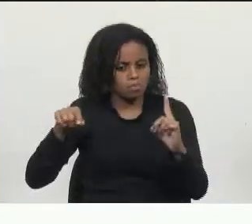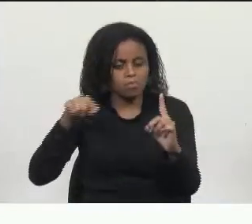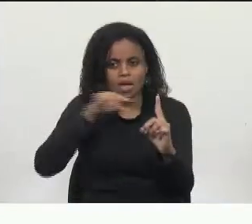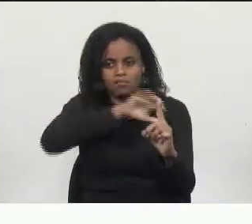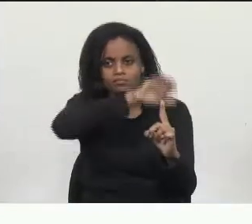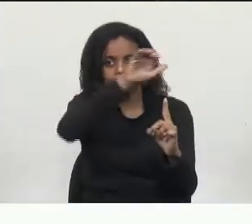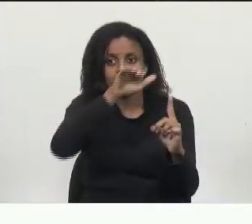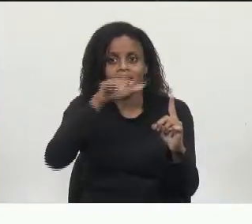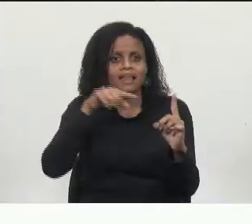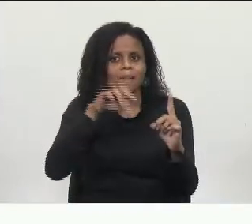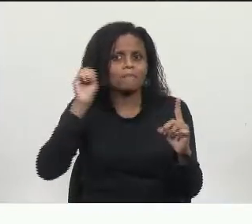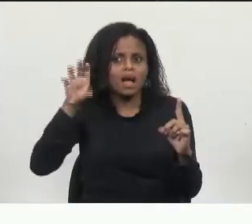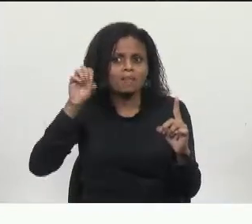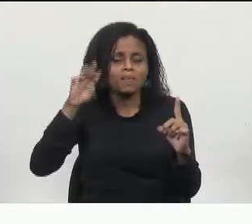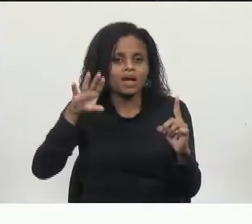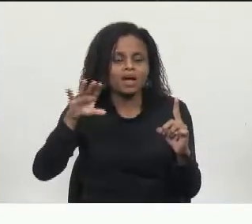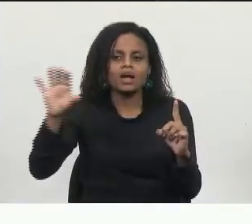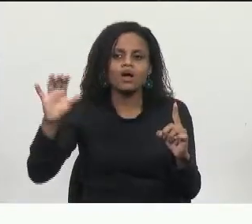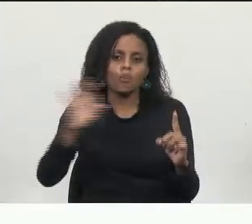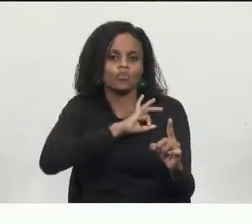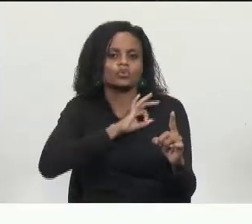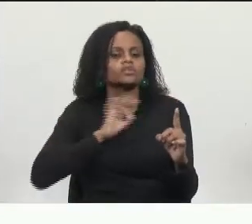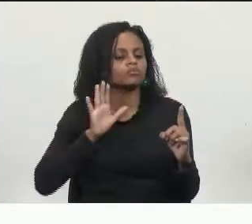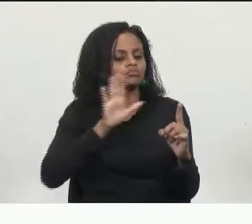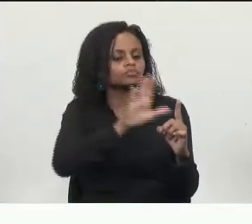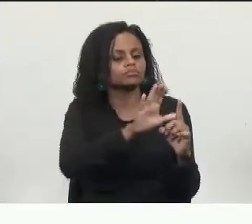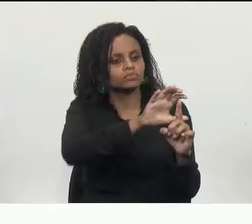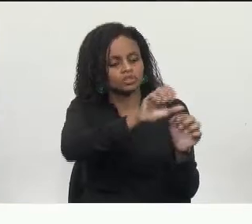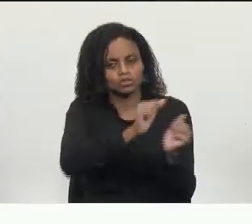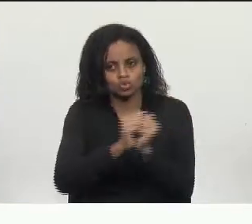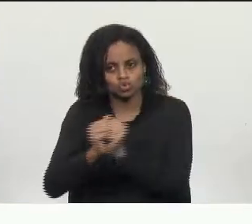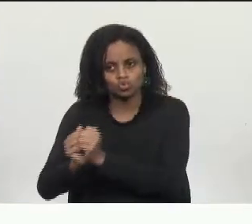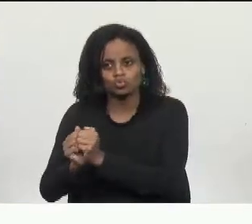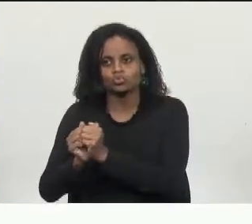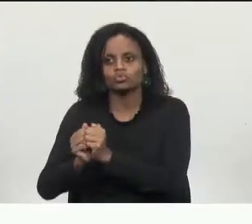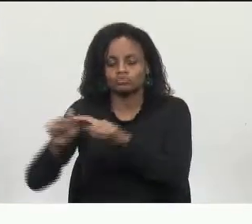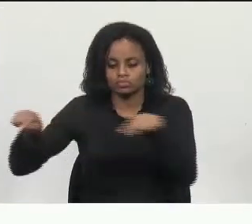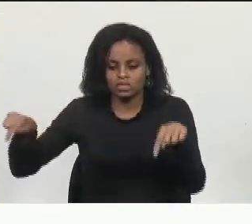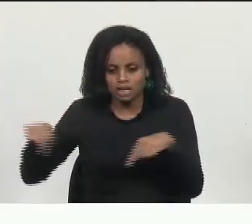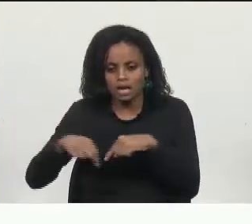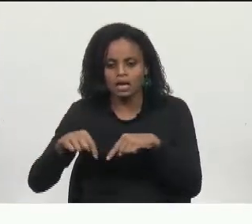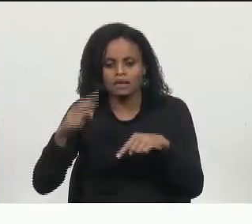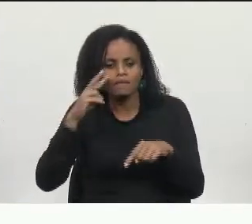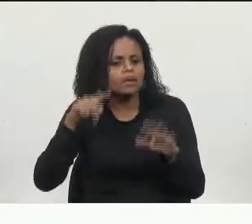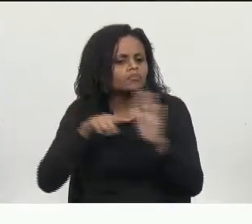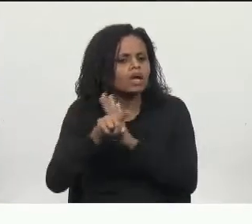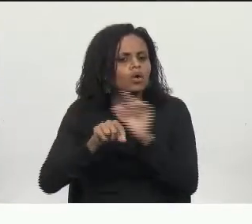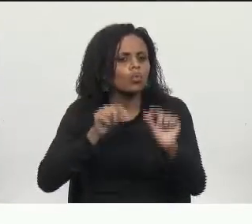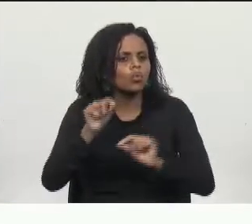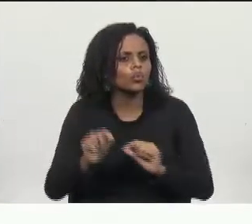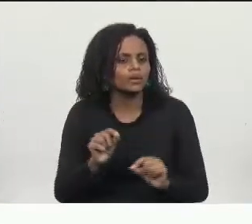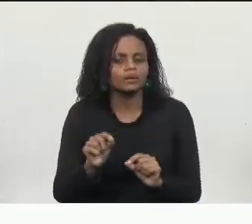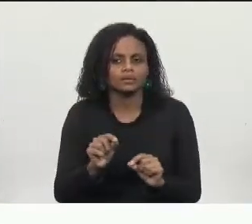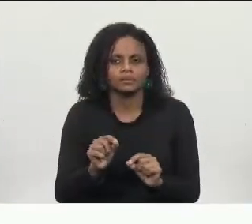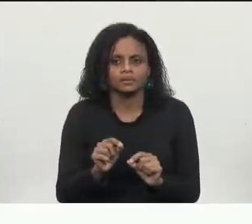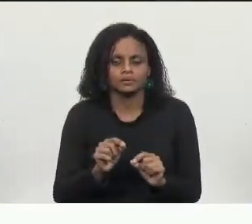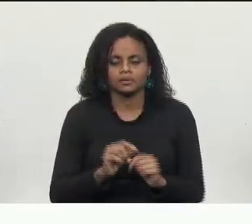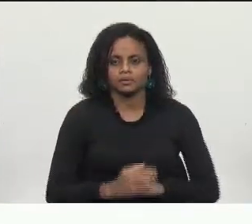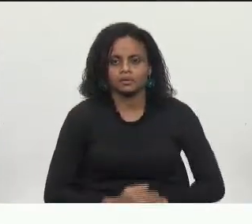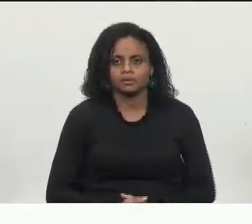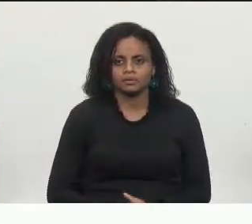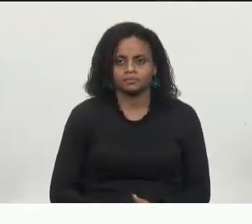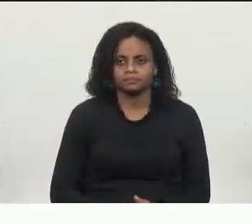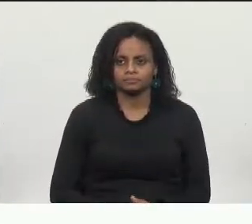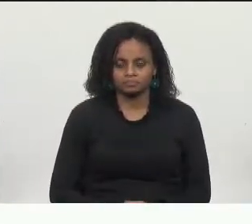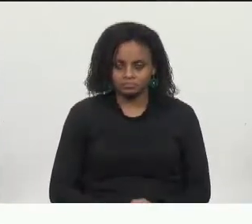o policial lá para acautelar sua arma. Ele não entra no prédio armado, em momento algum, mesmo tendo... Já teve até algumas divergências lá, até inclusive no período